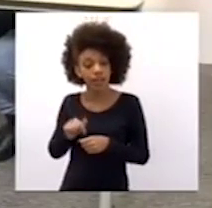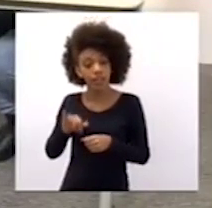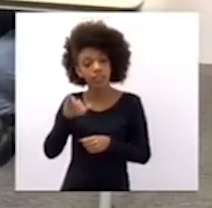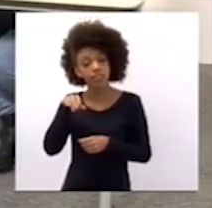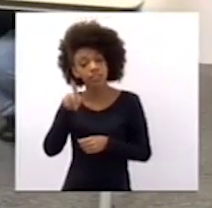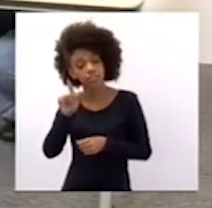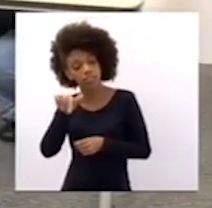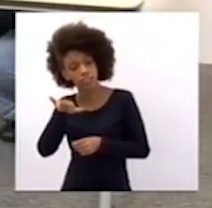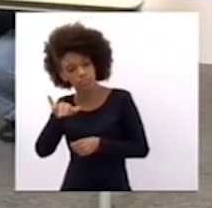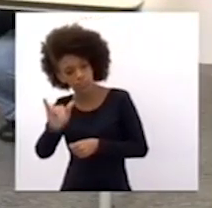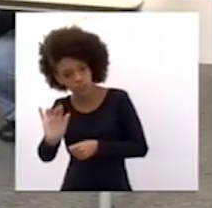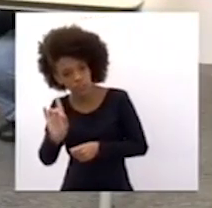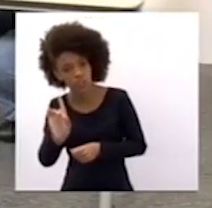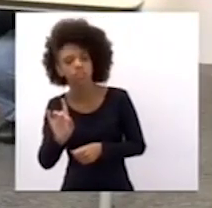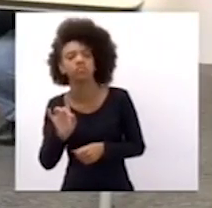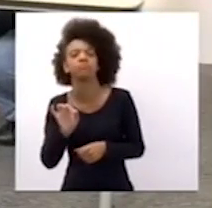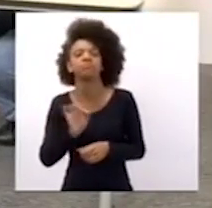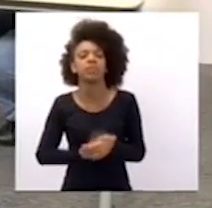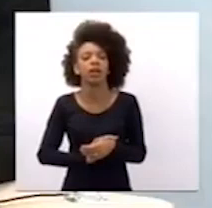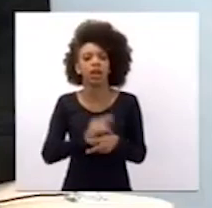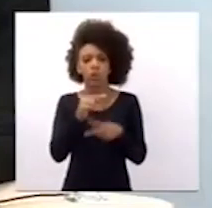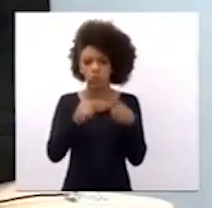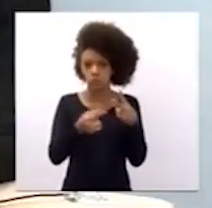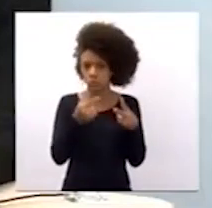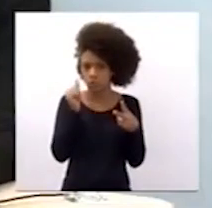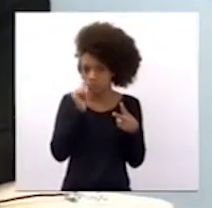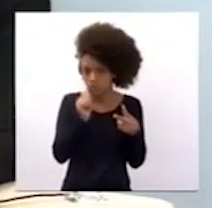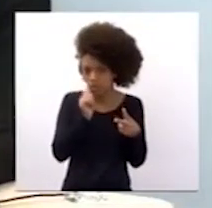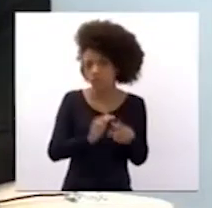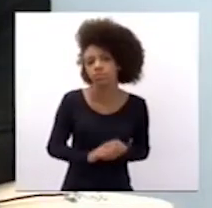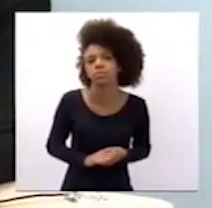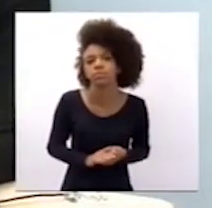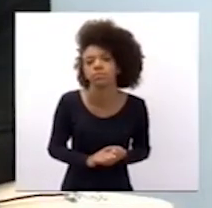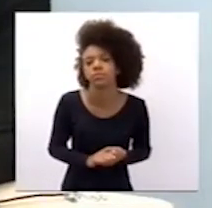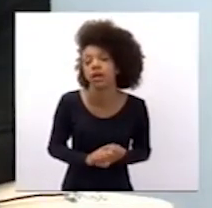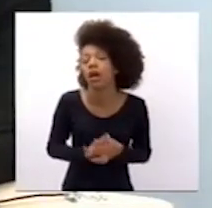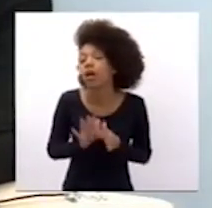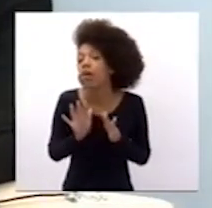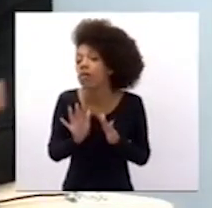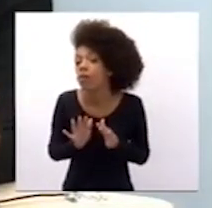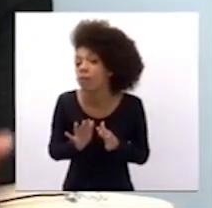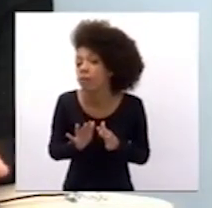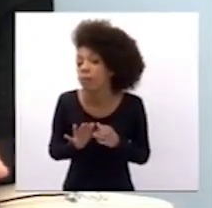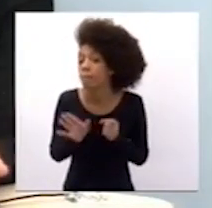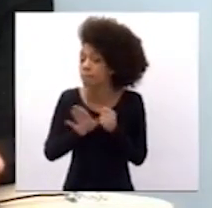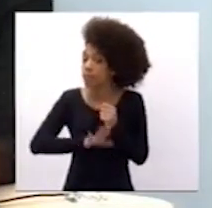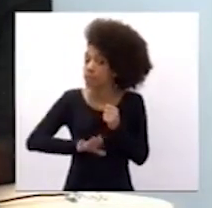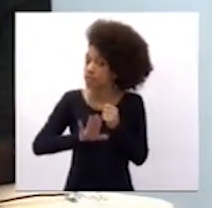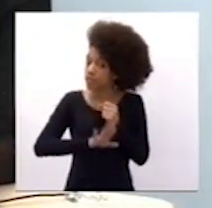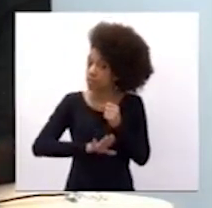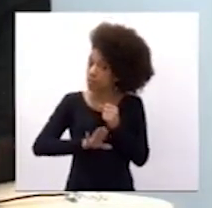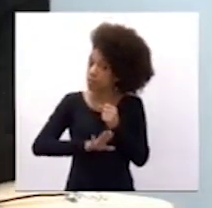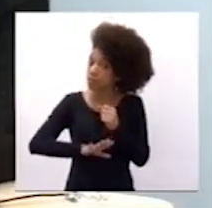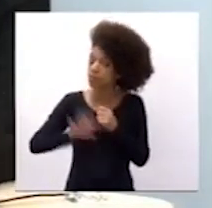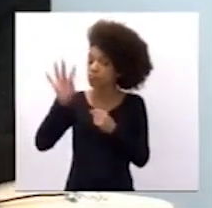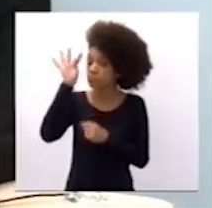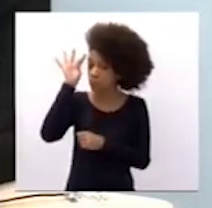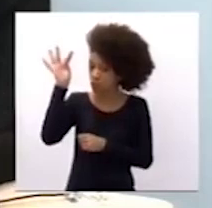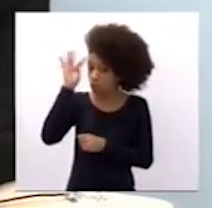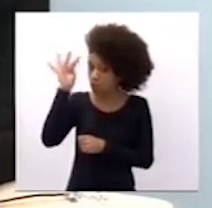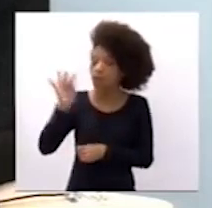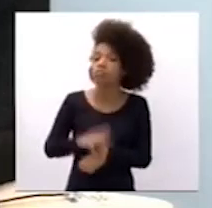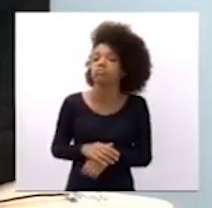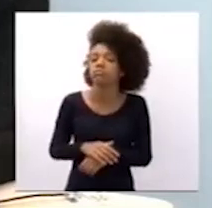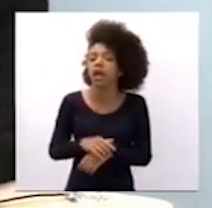Ingrid Novodvorsky. Vejam, essa é nosso embasamento teórico, né?